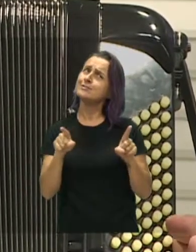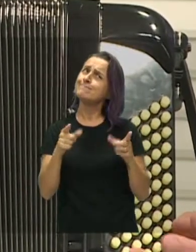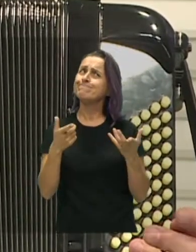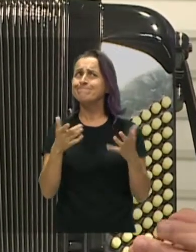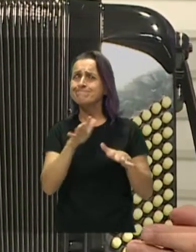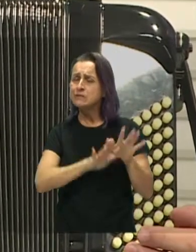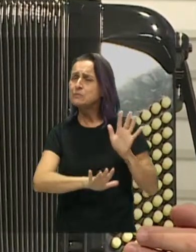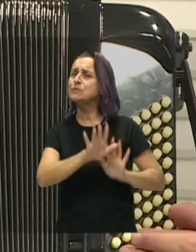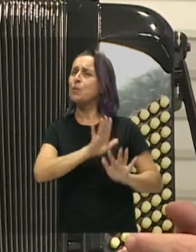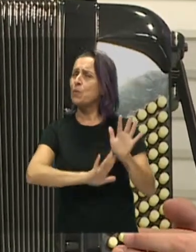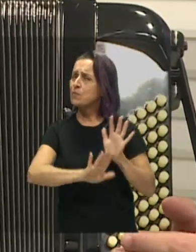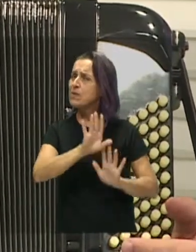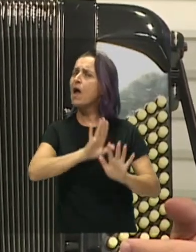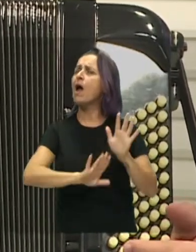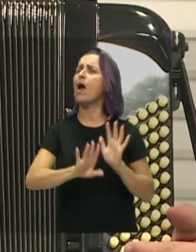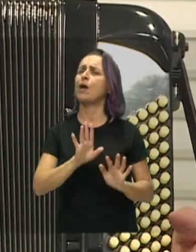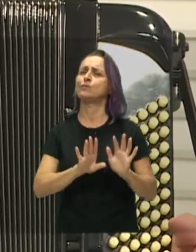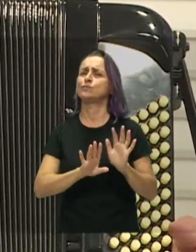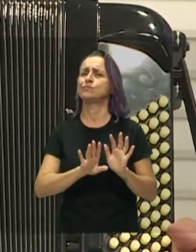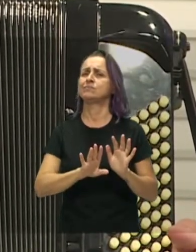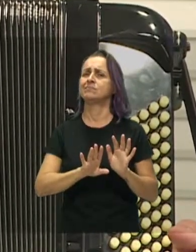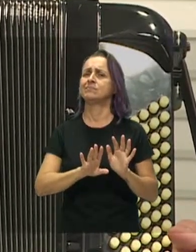cuidado, né? Com cada passo que a gente dá,